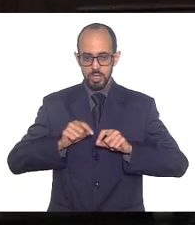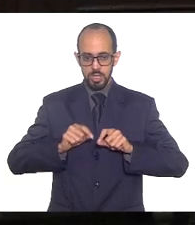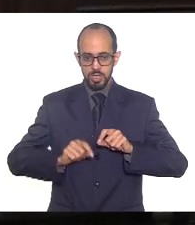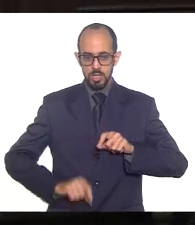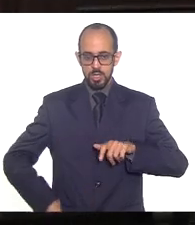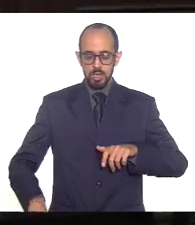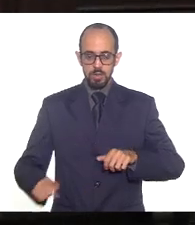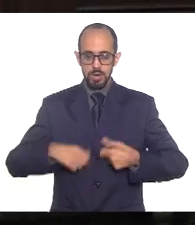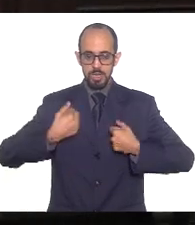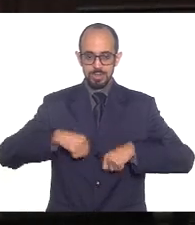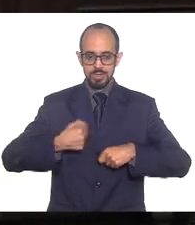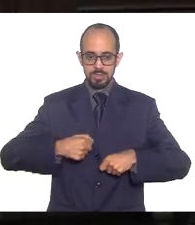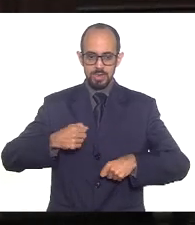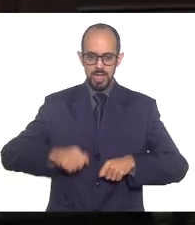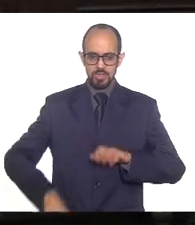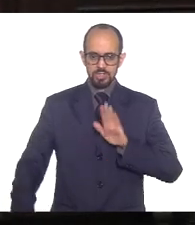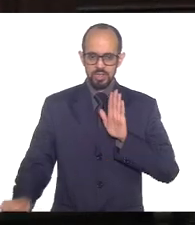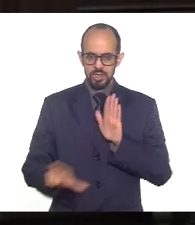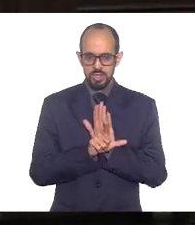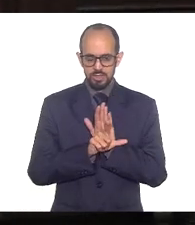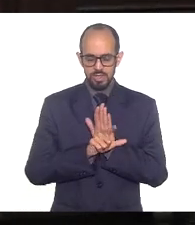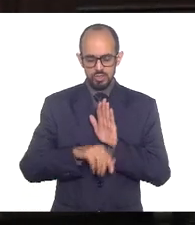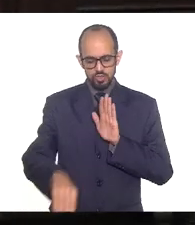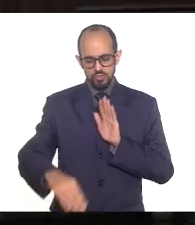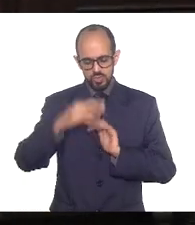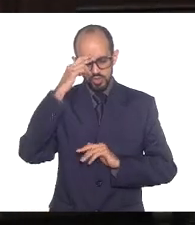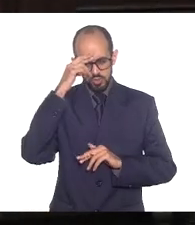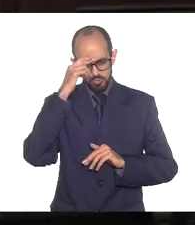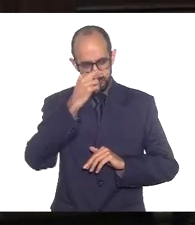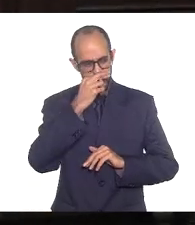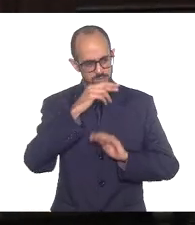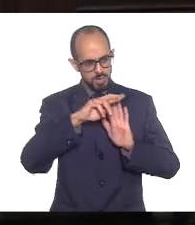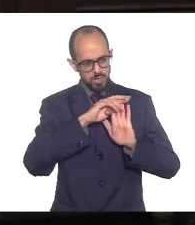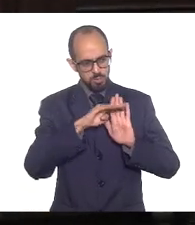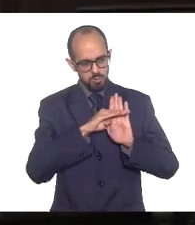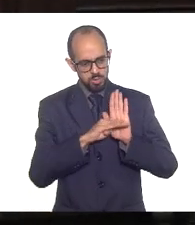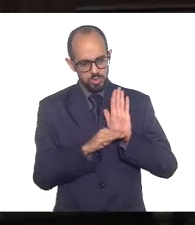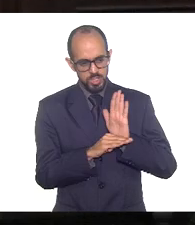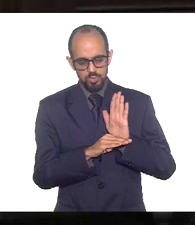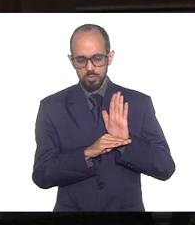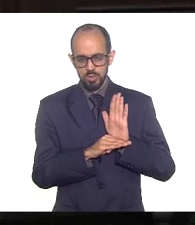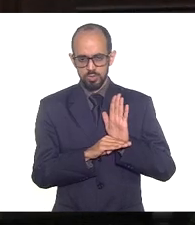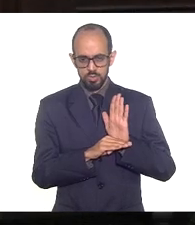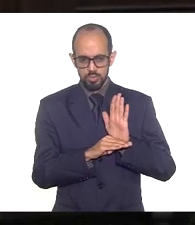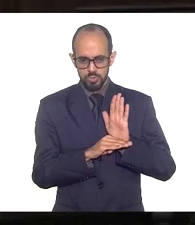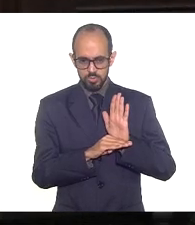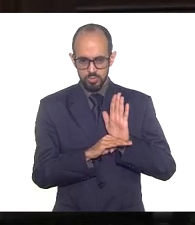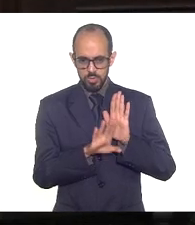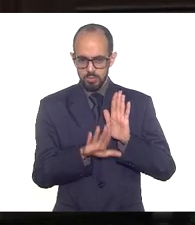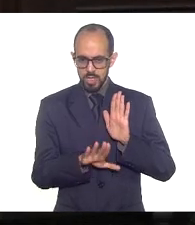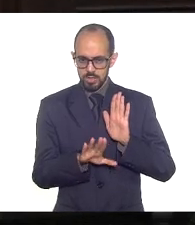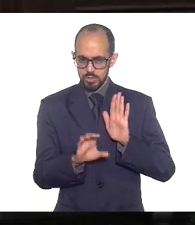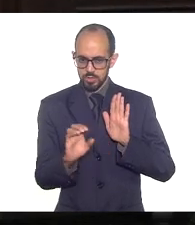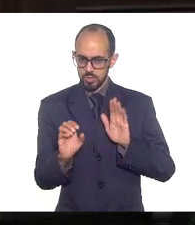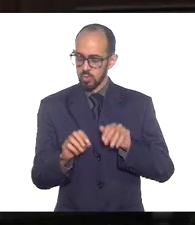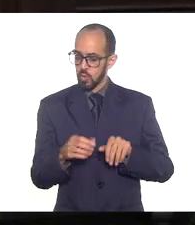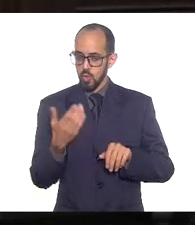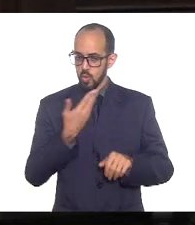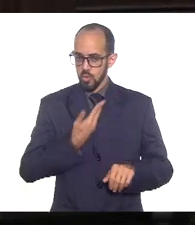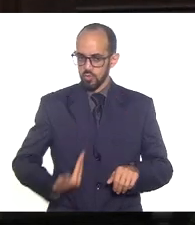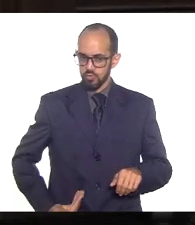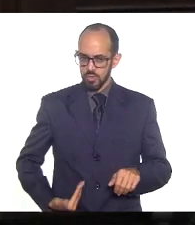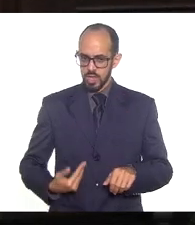Legislativa regimental e procedimental e que foi ali amparada mas em nenhum momento houve do